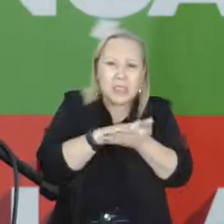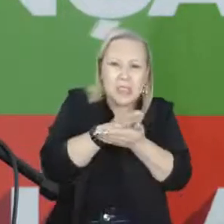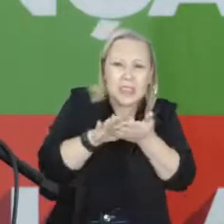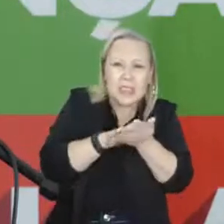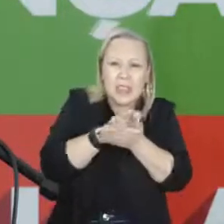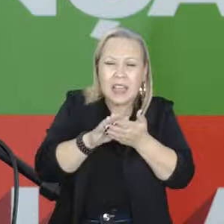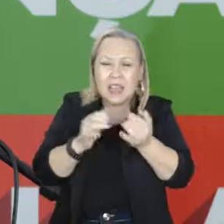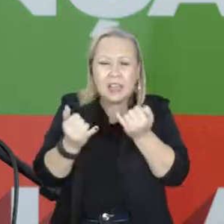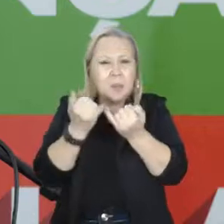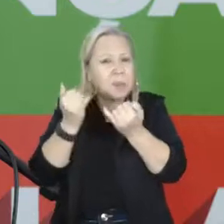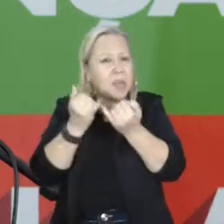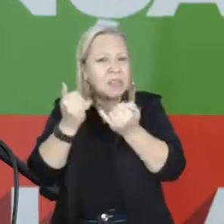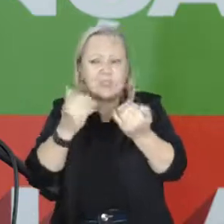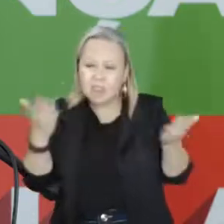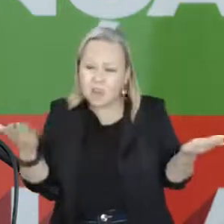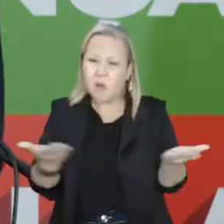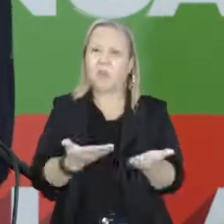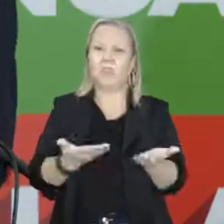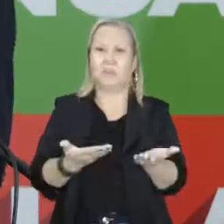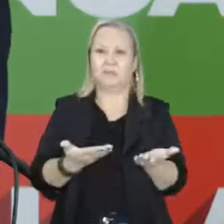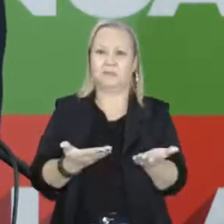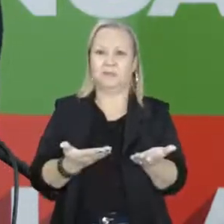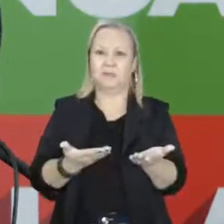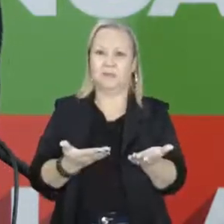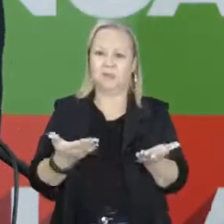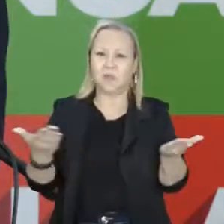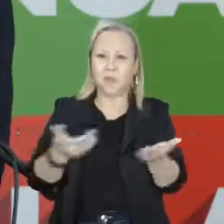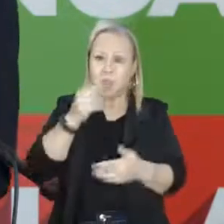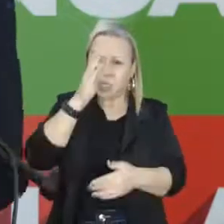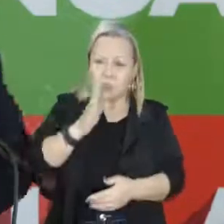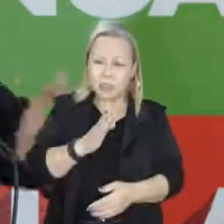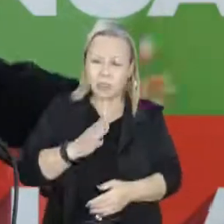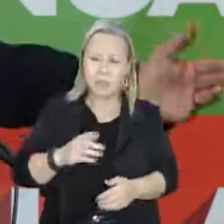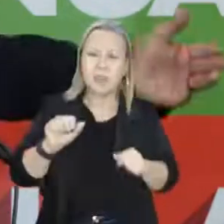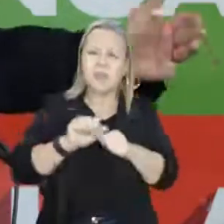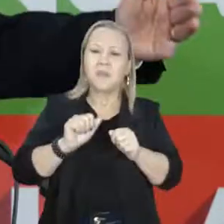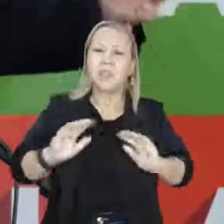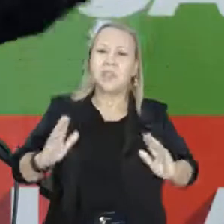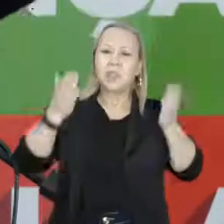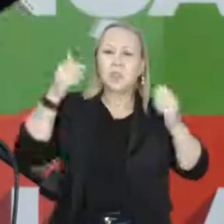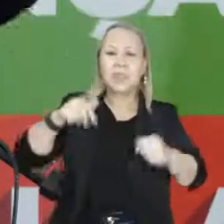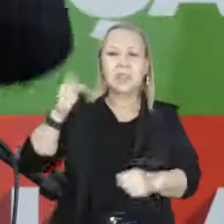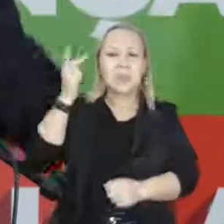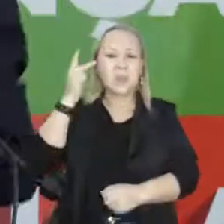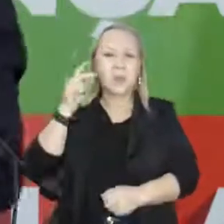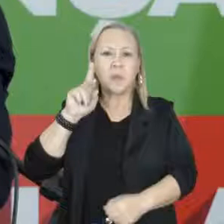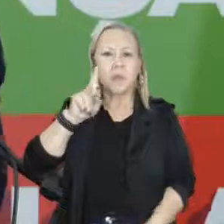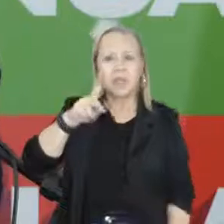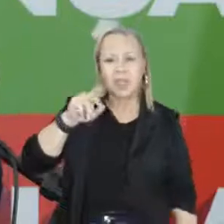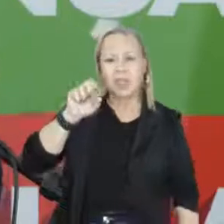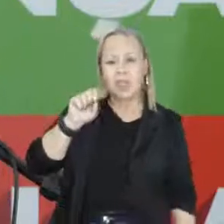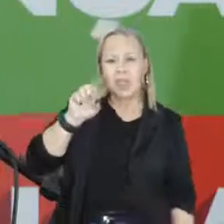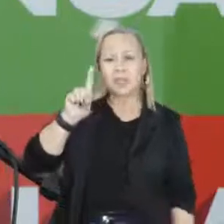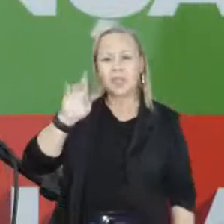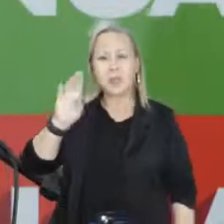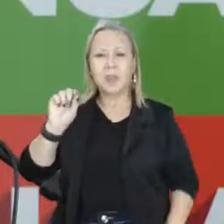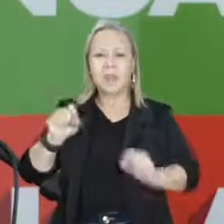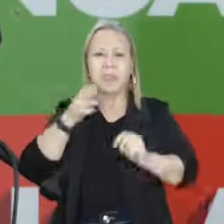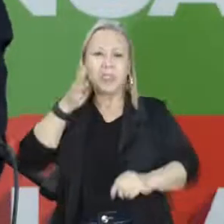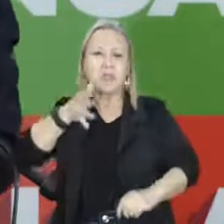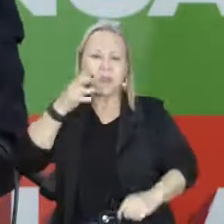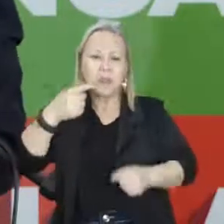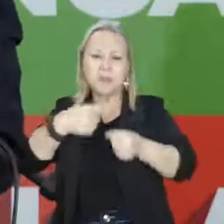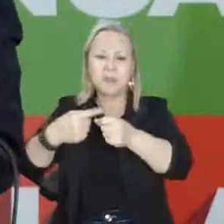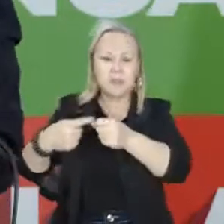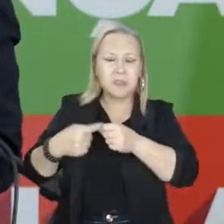no Brasil. A gente fazia campanha aqui em São Paulo, o PSDB fazia comício numa cidade, a gente fazia na outra. Depois